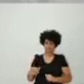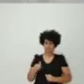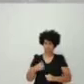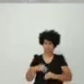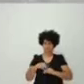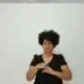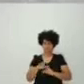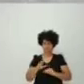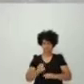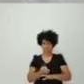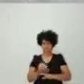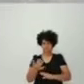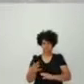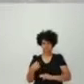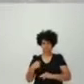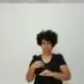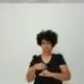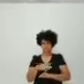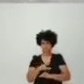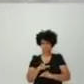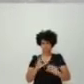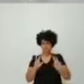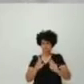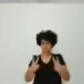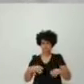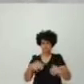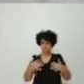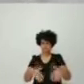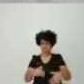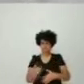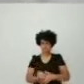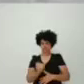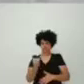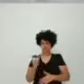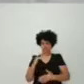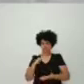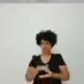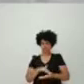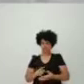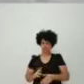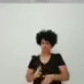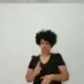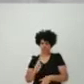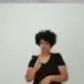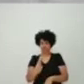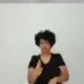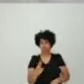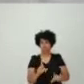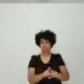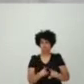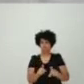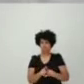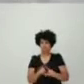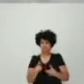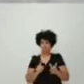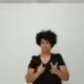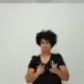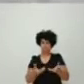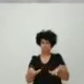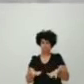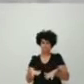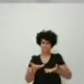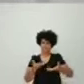contribuição para um assunto bastante importante até representando e atendendo as pessoas que nos